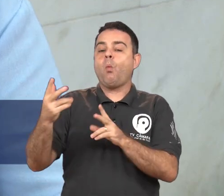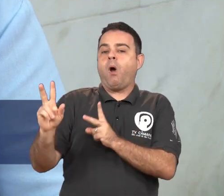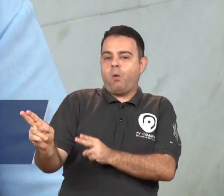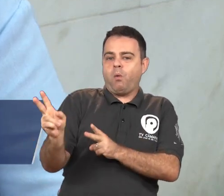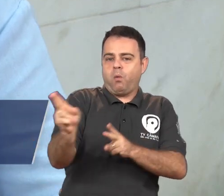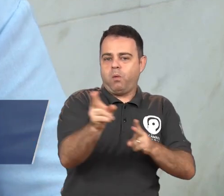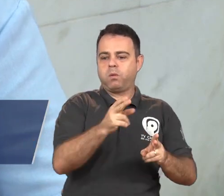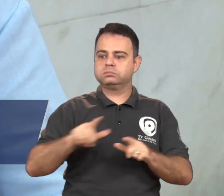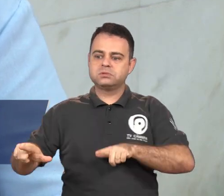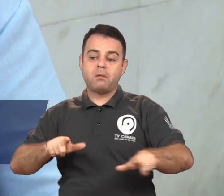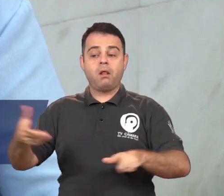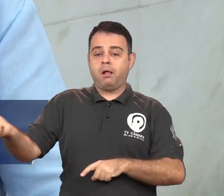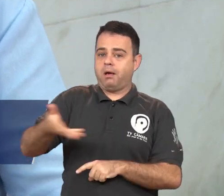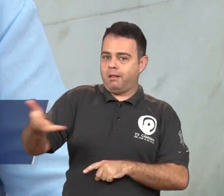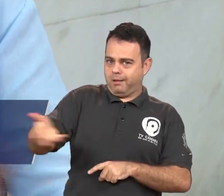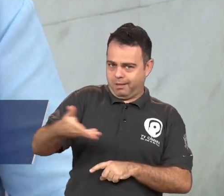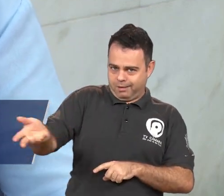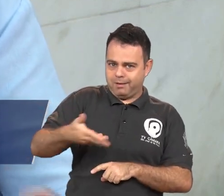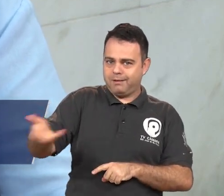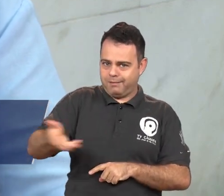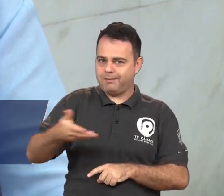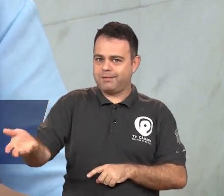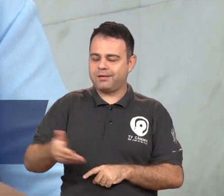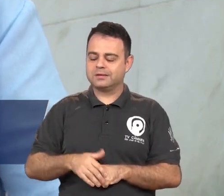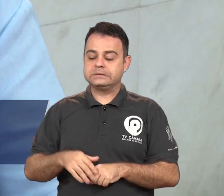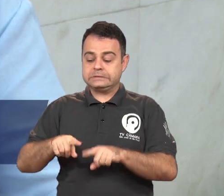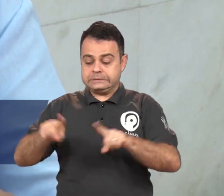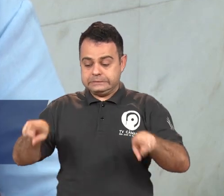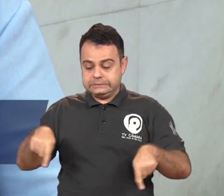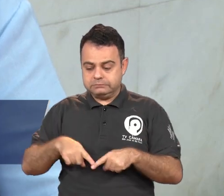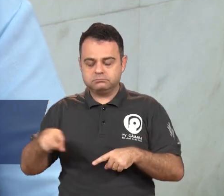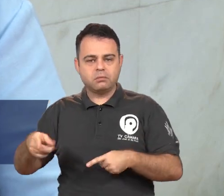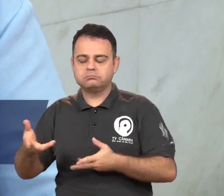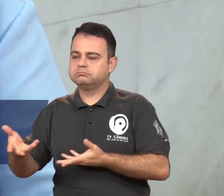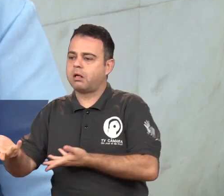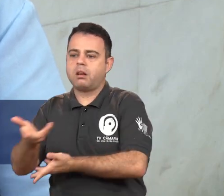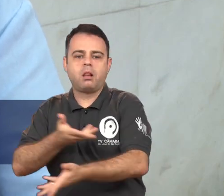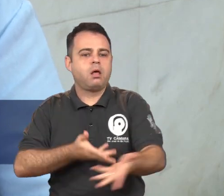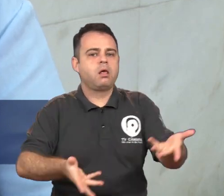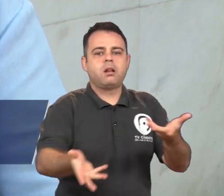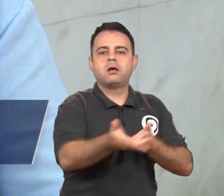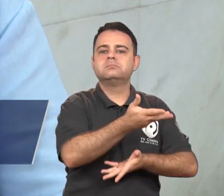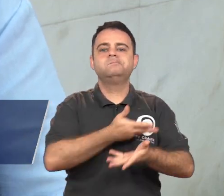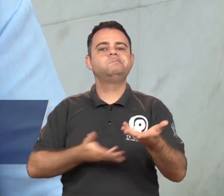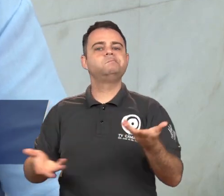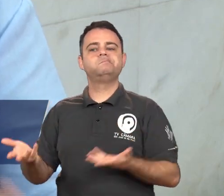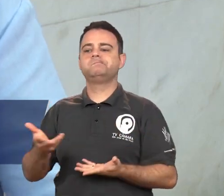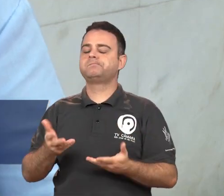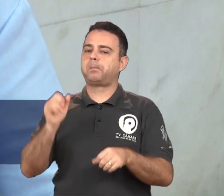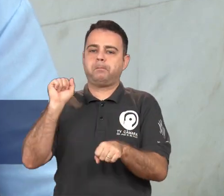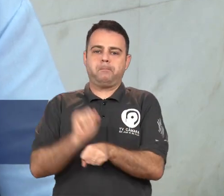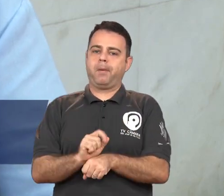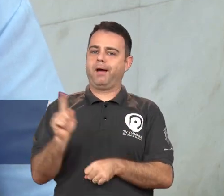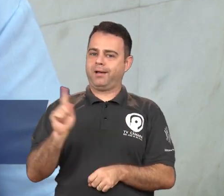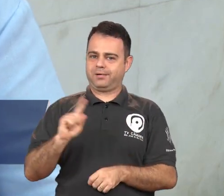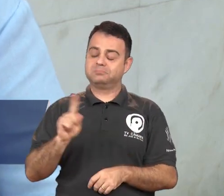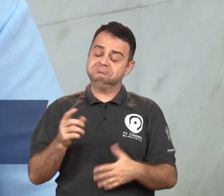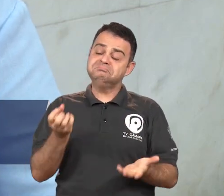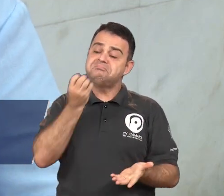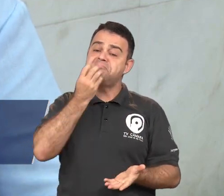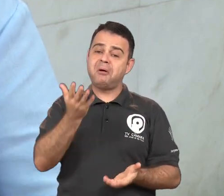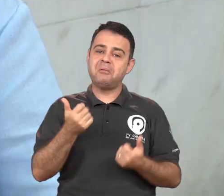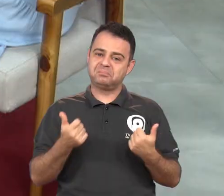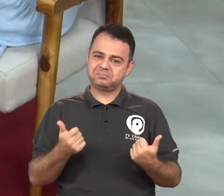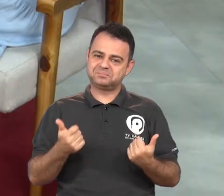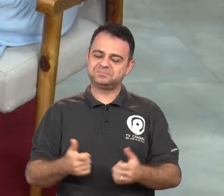é dinâmico. Dizer a palavra mais certa, é um gabinete dinâmico e é um trabalho que não para. E isso é muito